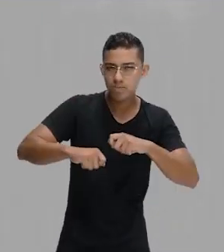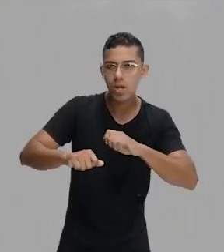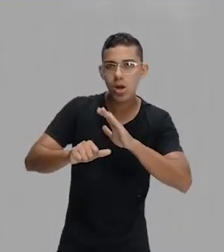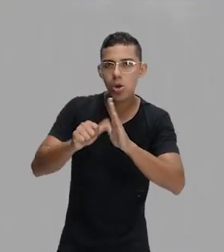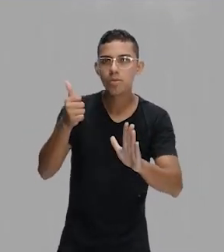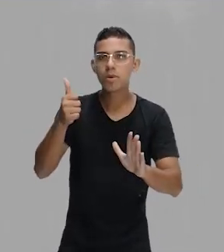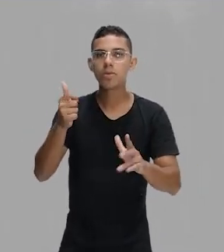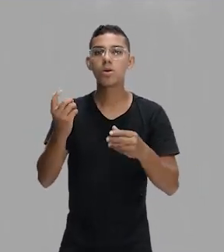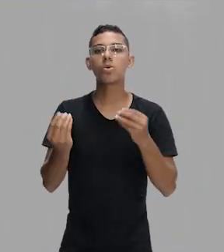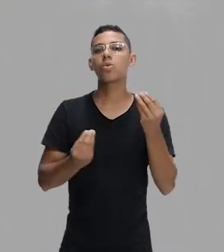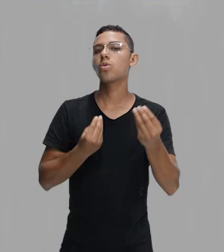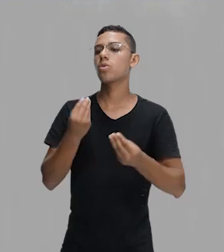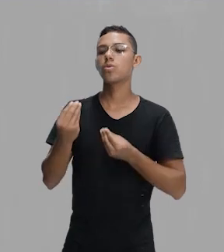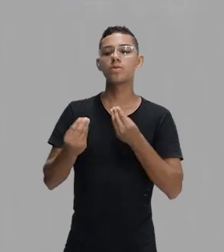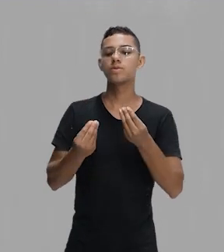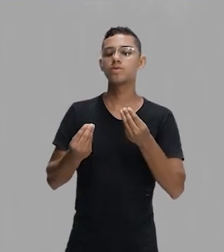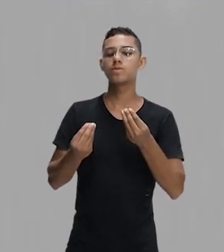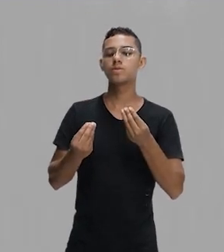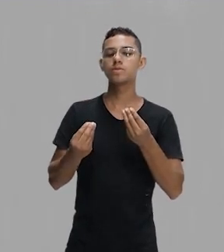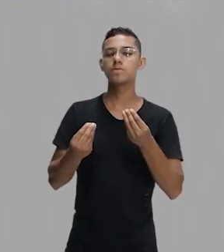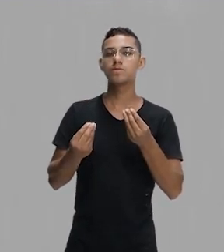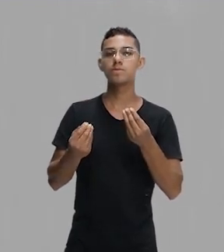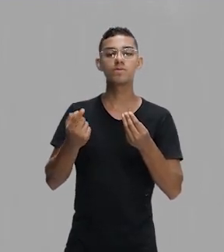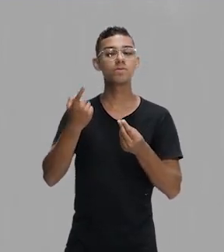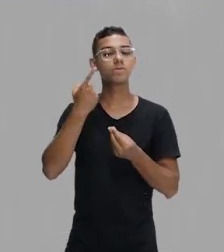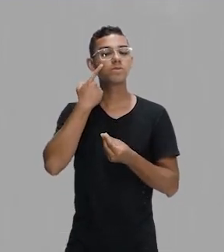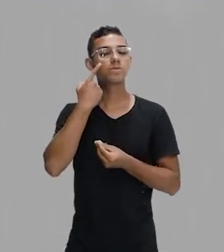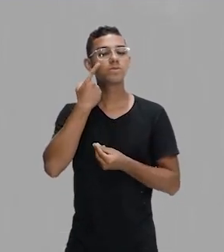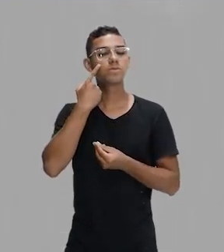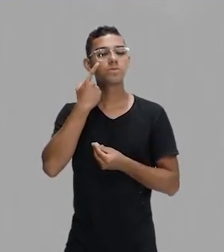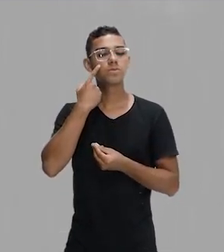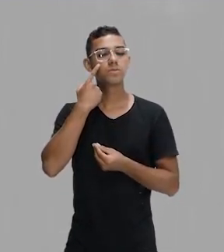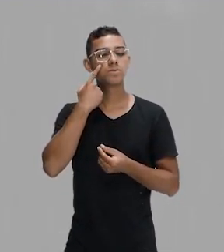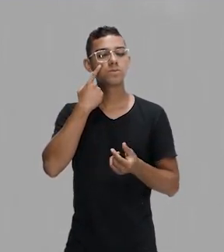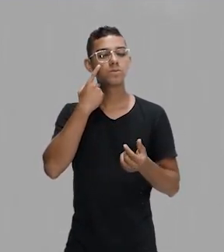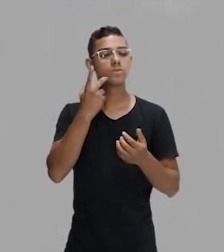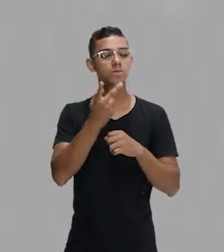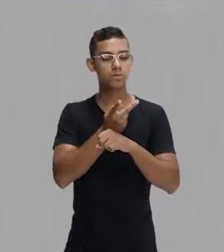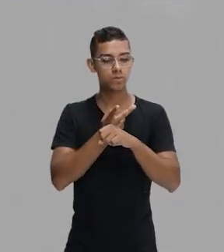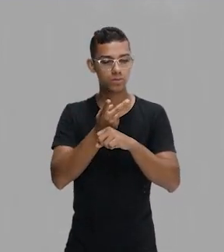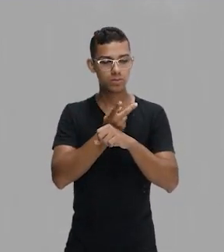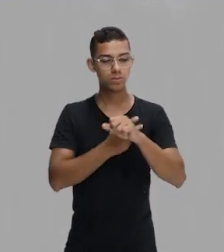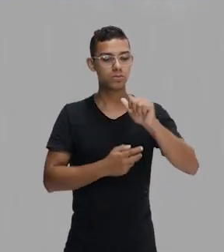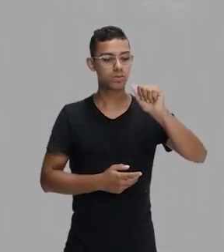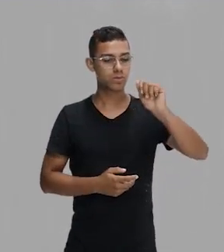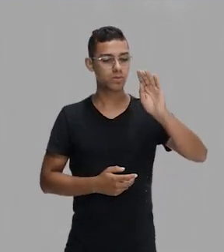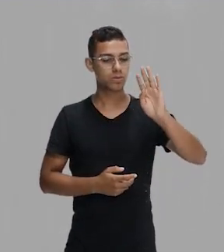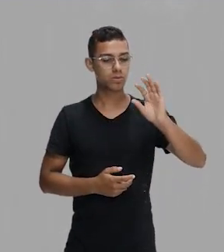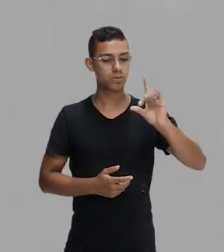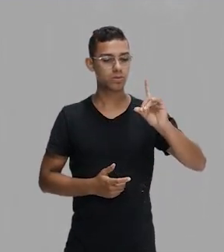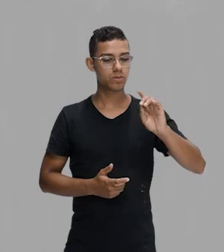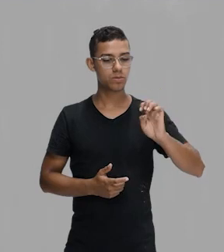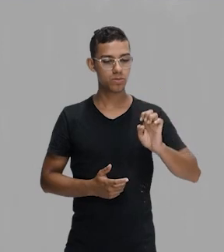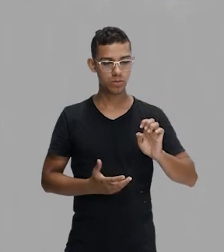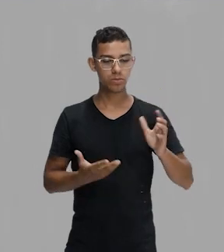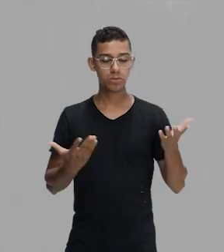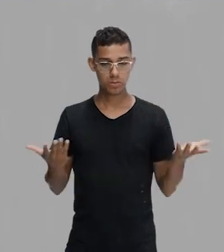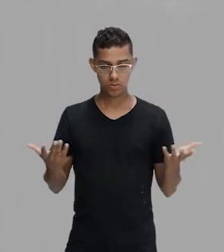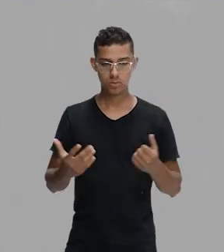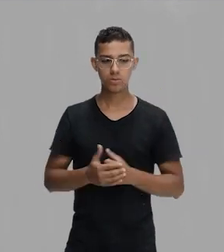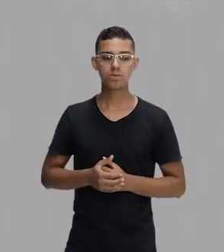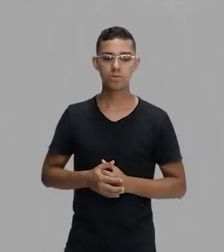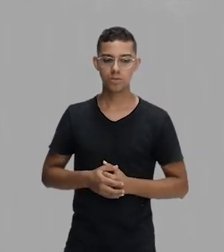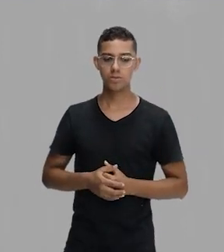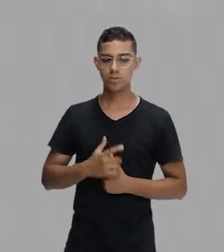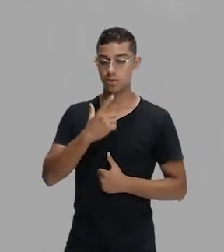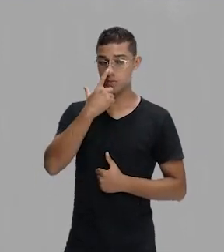primeiro passo que você tem que desenvolver? Adivinha? Qual seria ele? Vamos procurá-lo aqui nas alternativas até encontrá-lo. Perfeito?